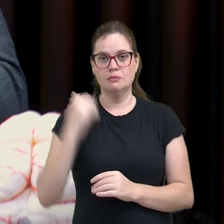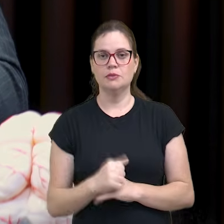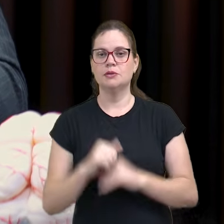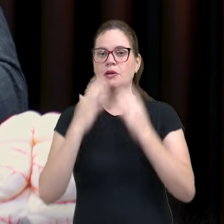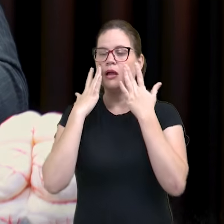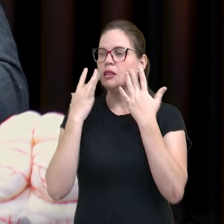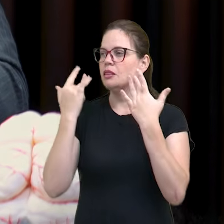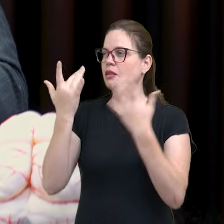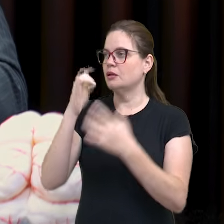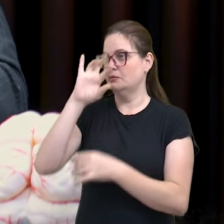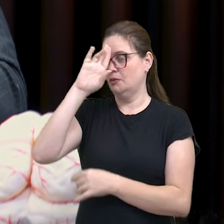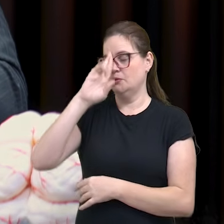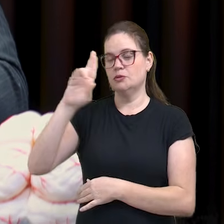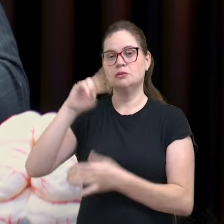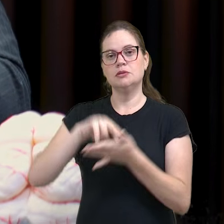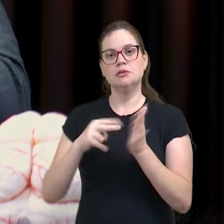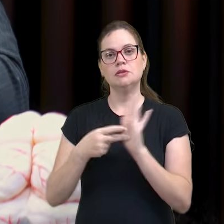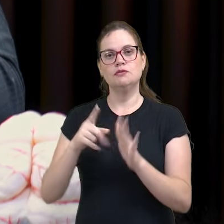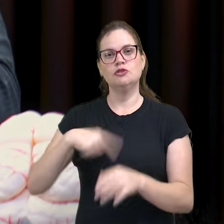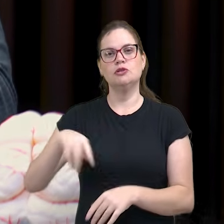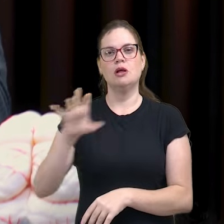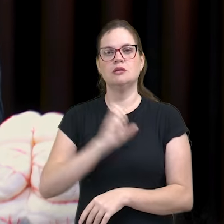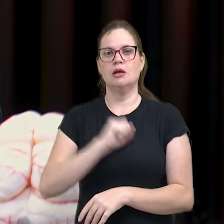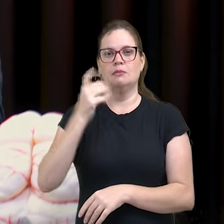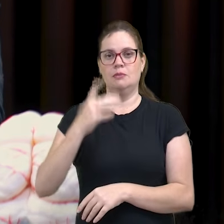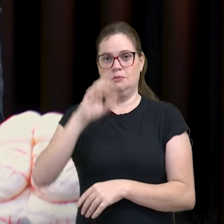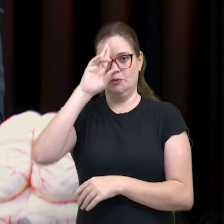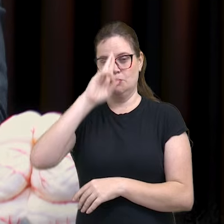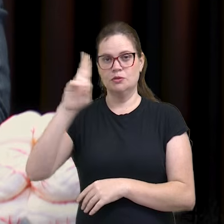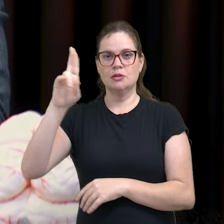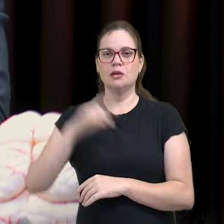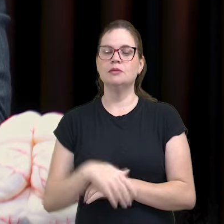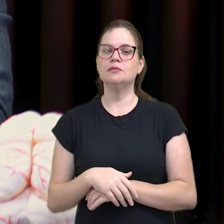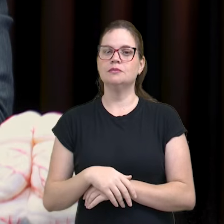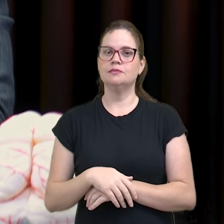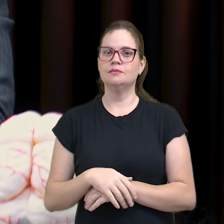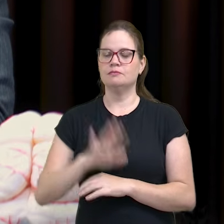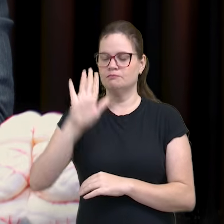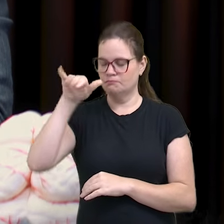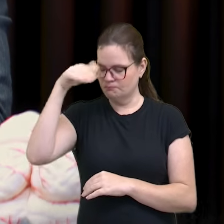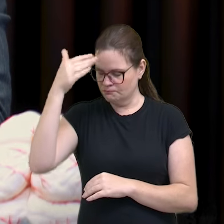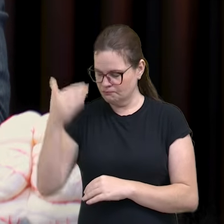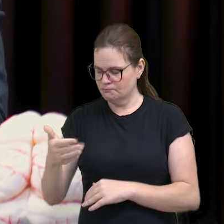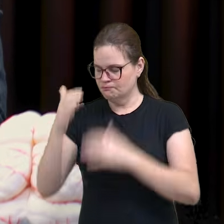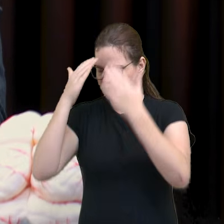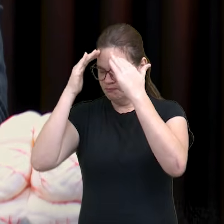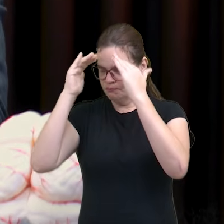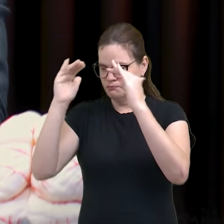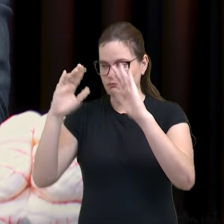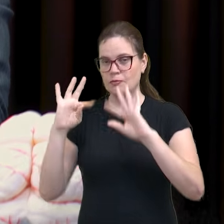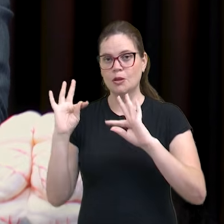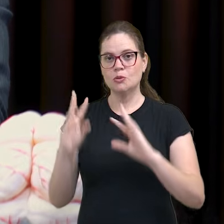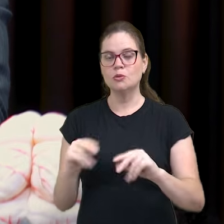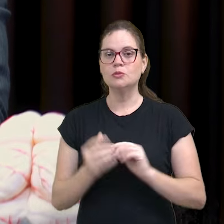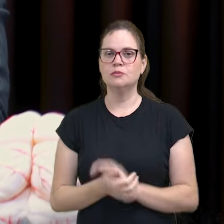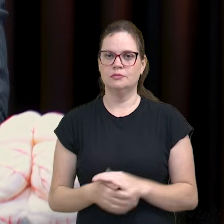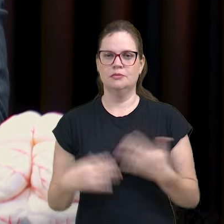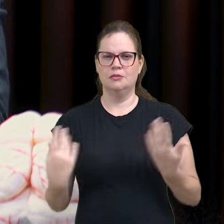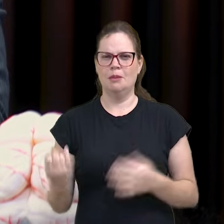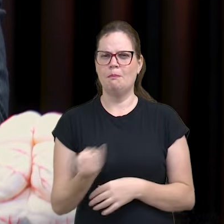Senhor é o princípio da sabedoria. Então, temer ao Senhor significa que nós amamos ao Senhor